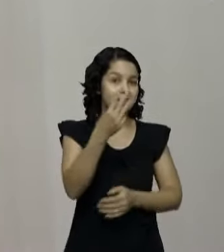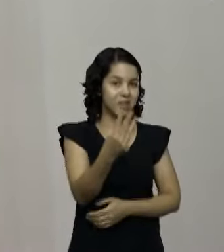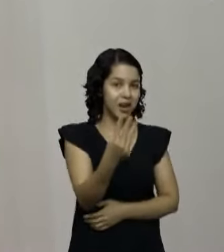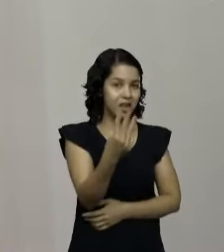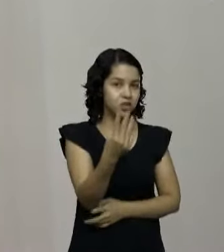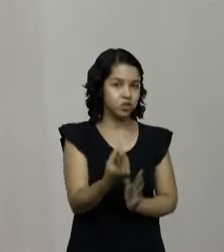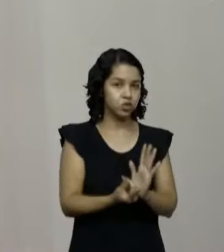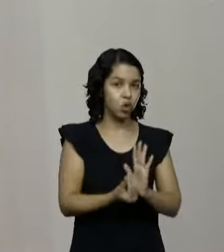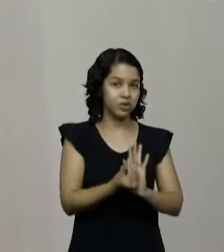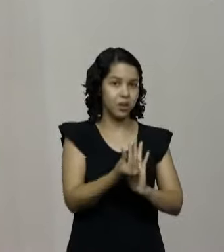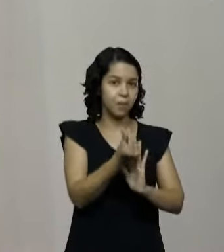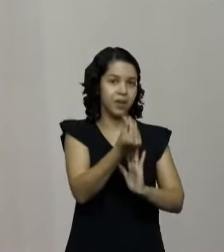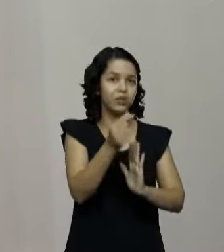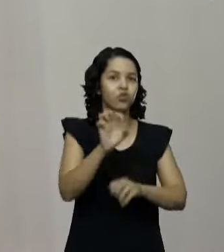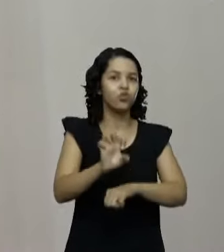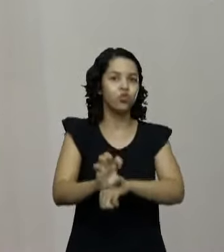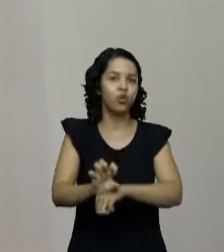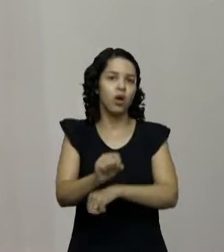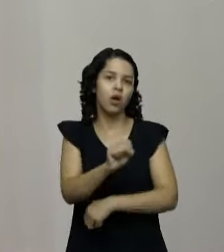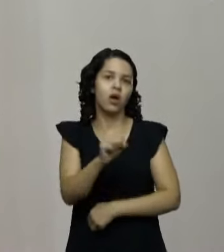do nosso estado de Santa Catarina.